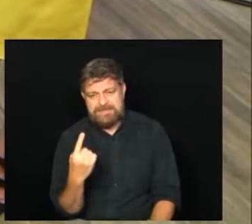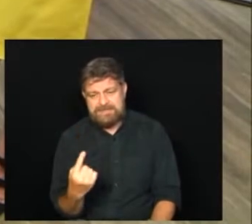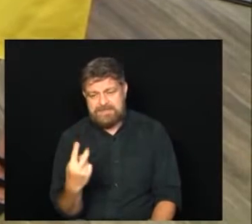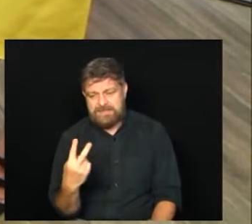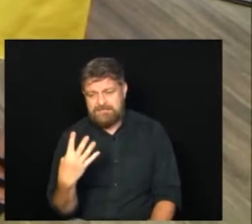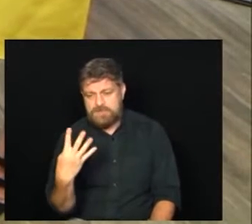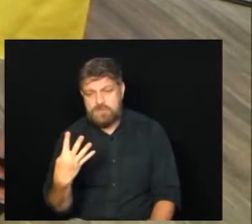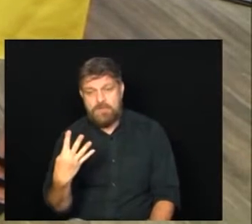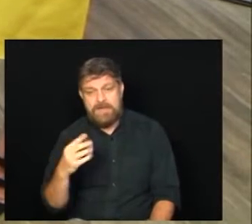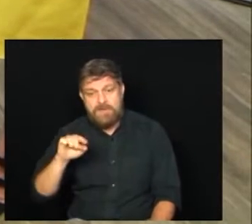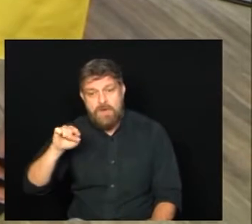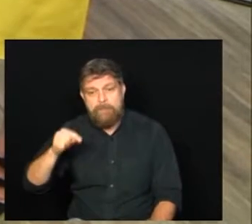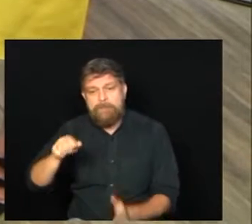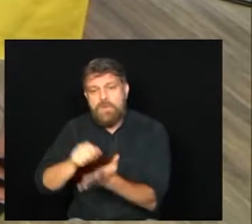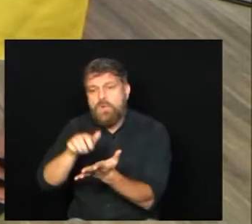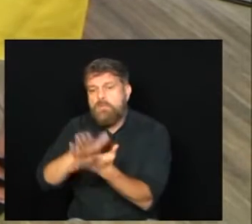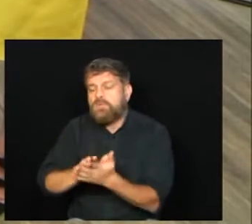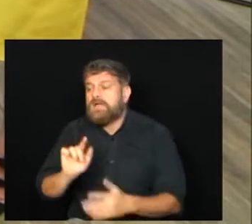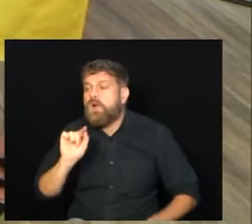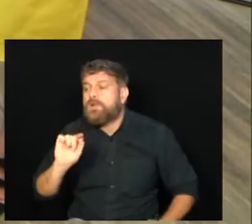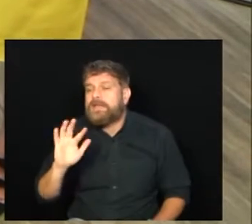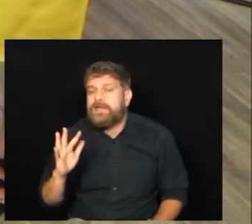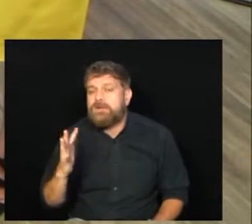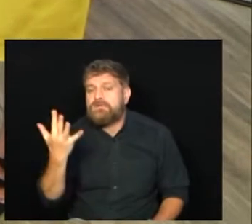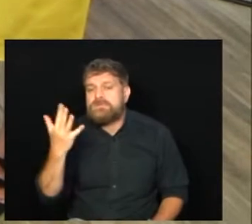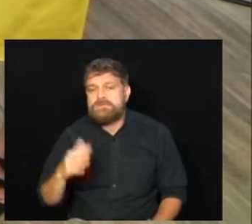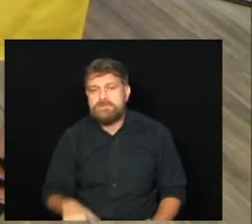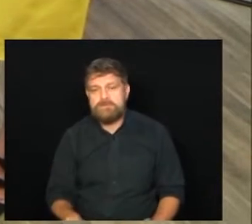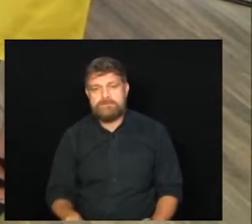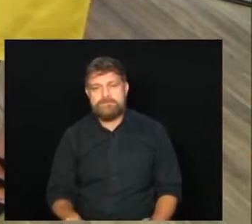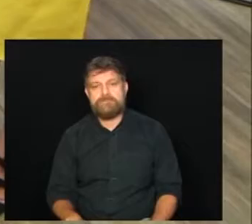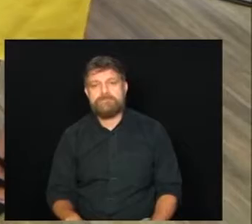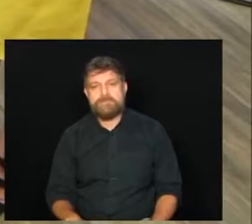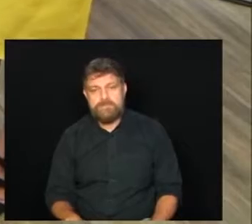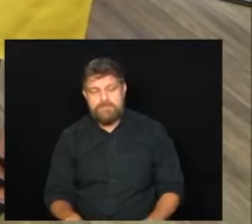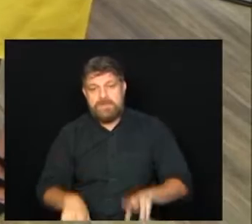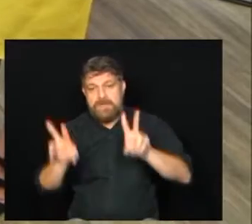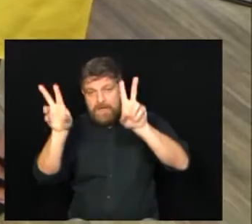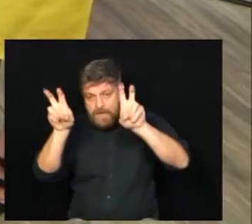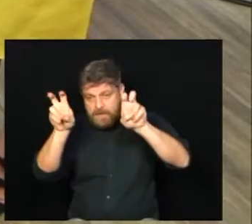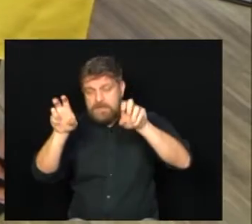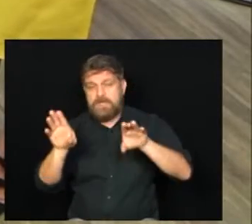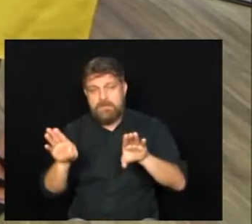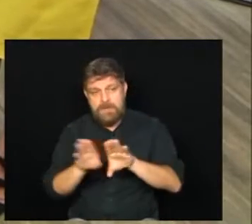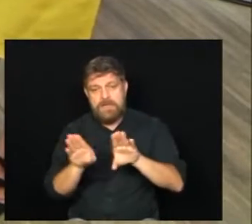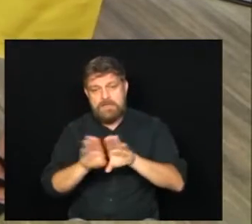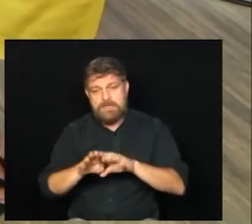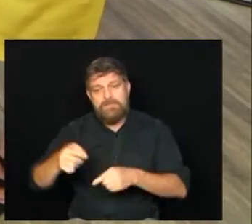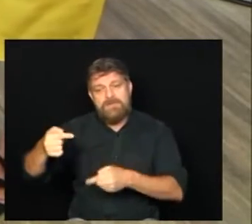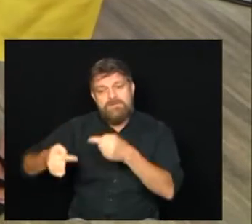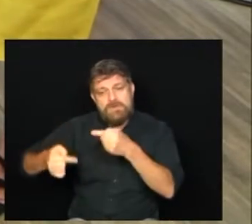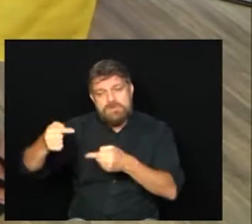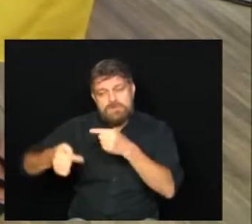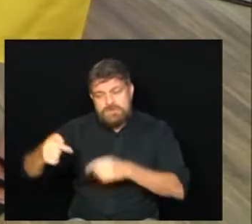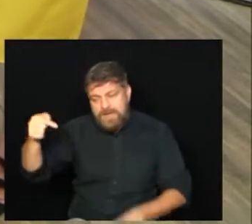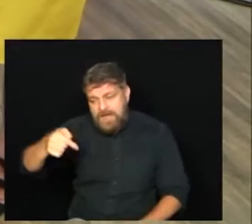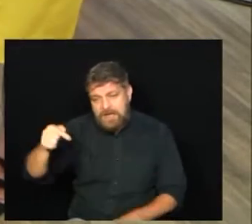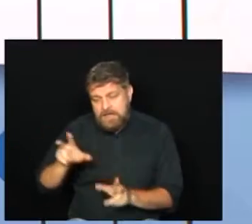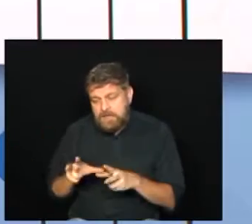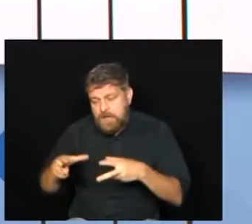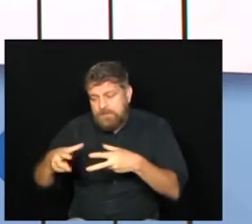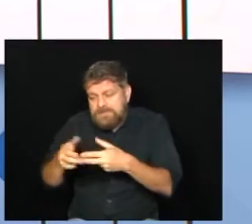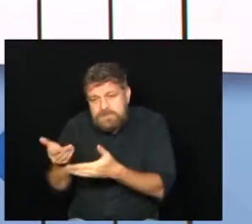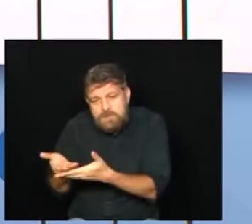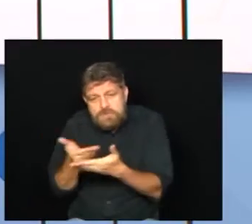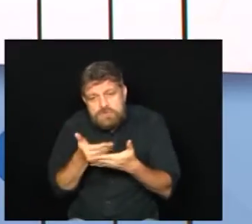mil multas. O que aconteceu? Olha, inclusive, esse tema também foi discutido aqui na Comissão de